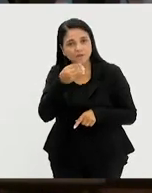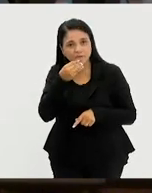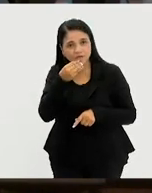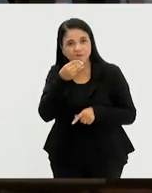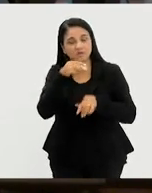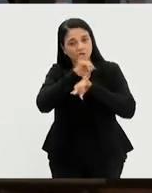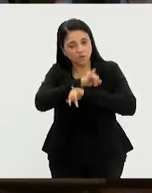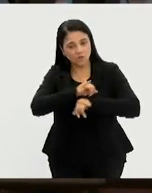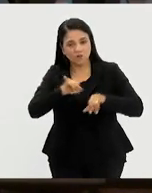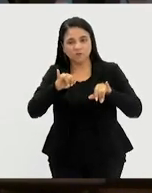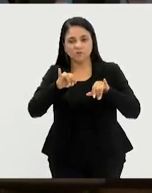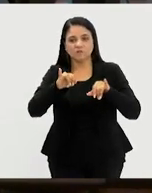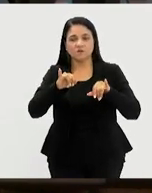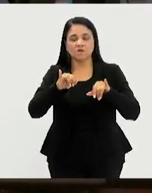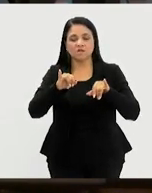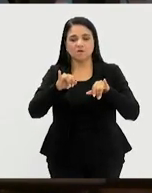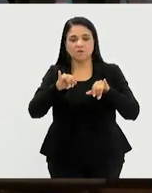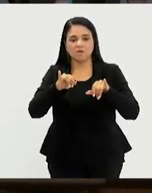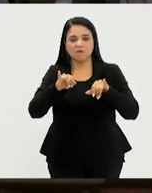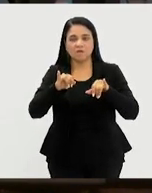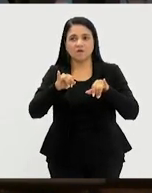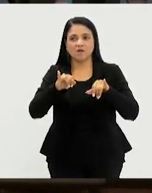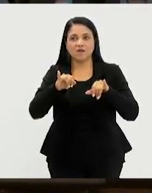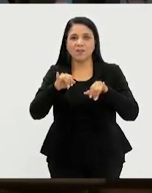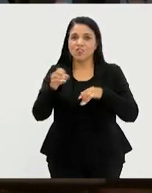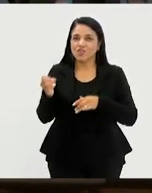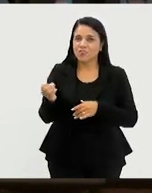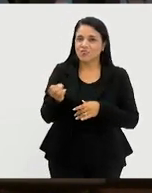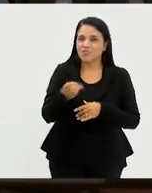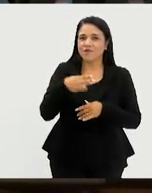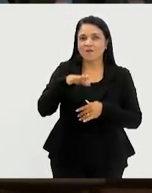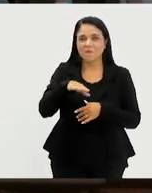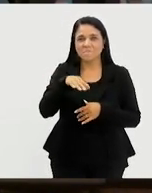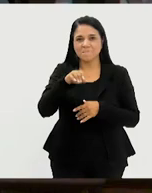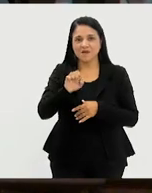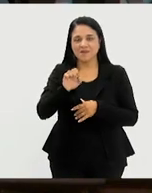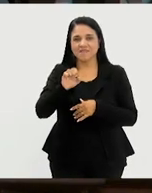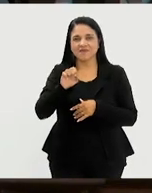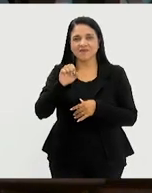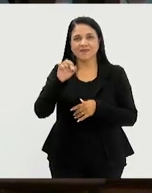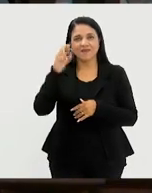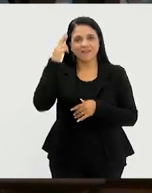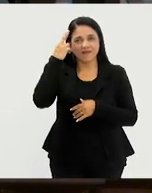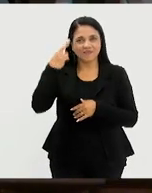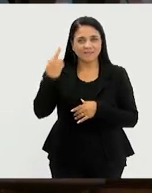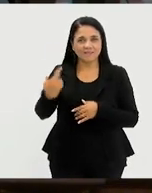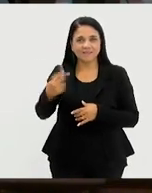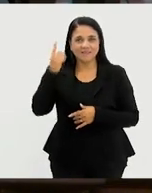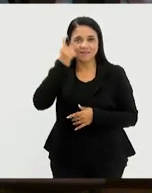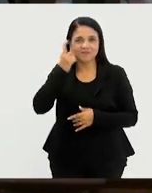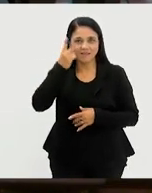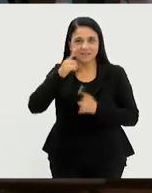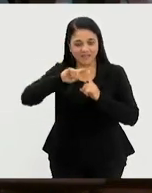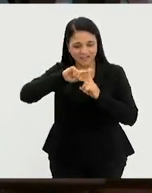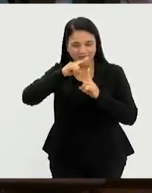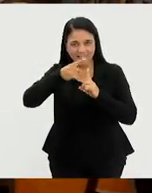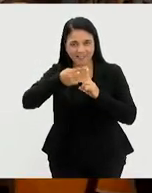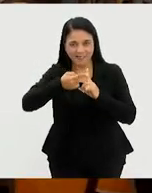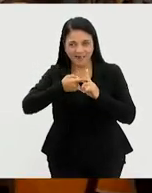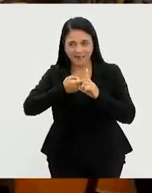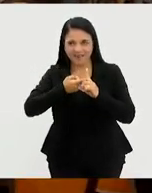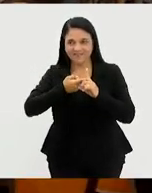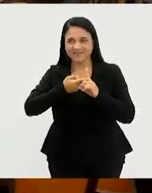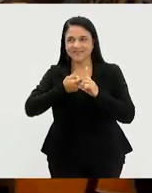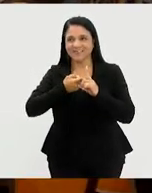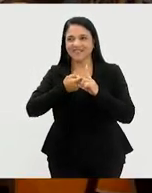aqui a a nova mamãe do ano que é a deputada Renata que está gravidíssima está prestes a